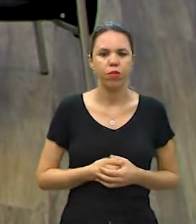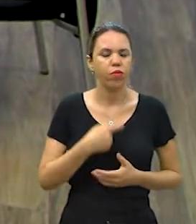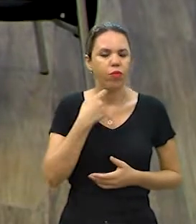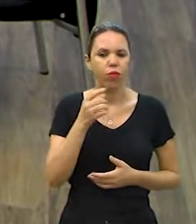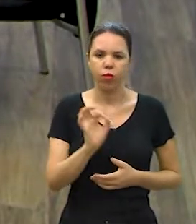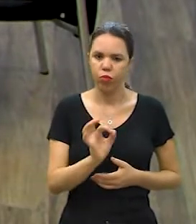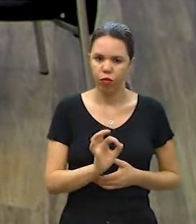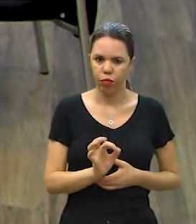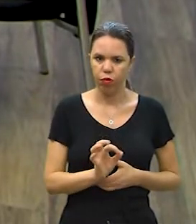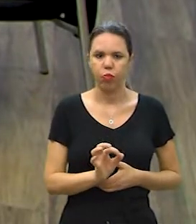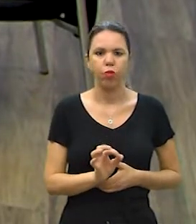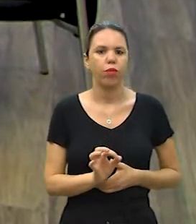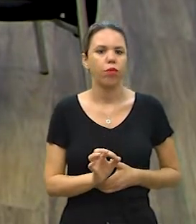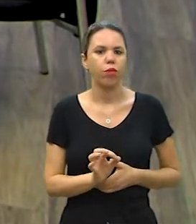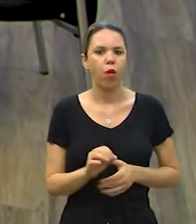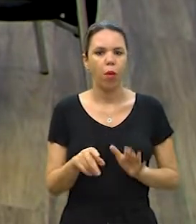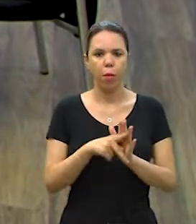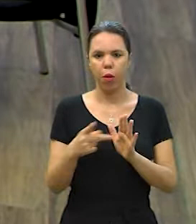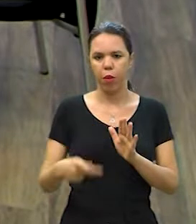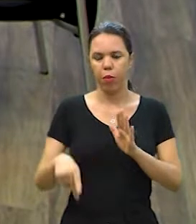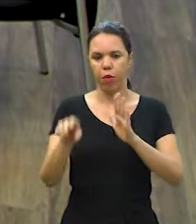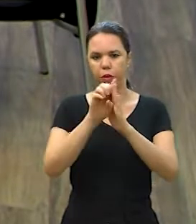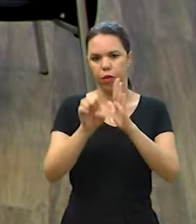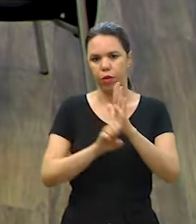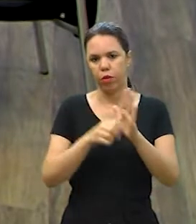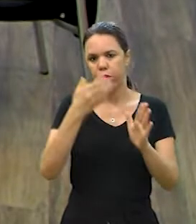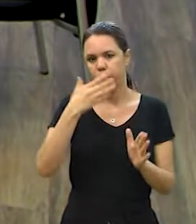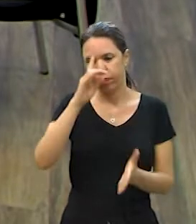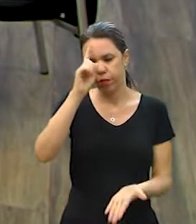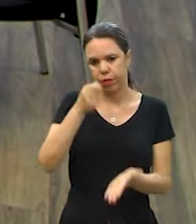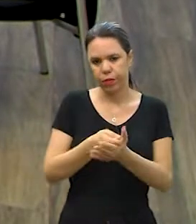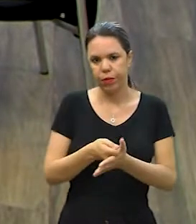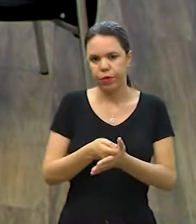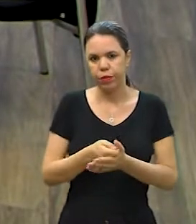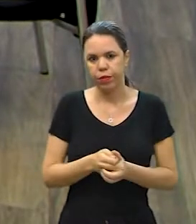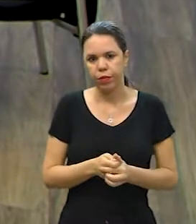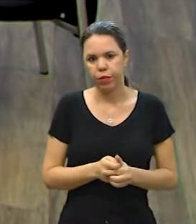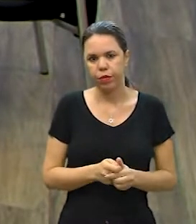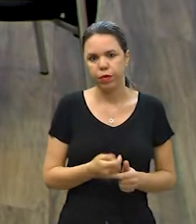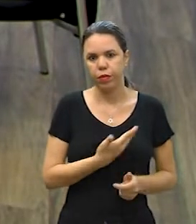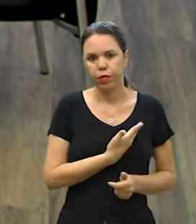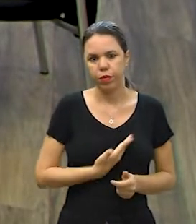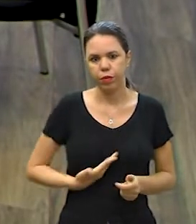tem nem dúvida, né, Gabriel? O próprio Estatuto da Criança, ele garante, né,